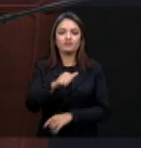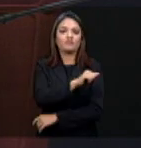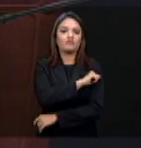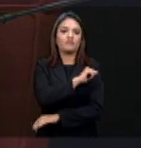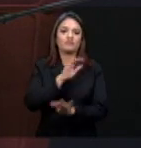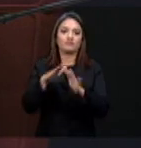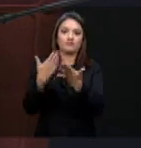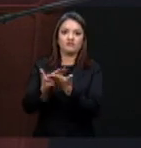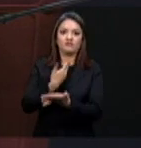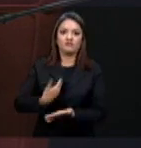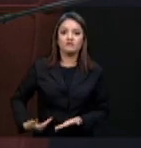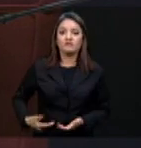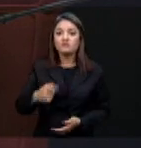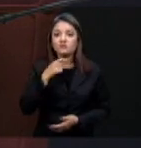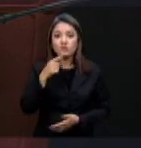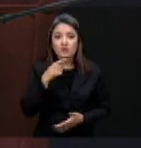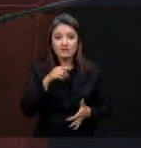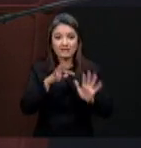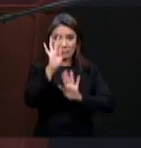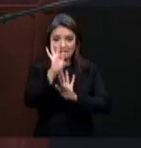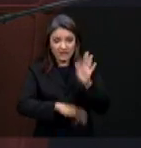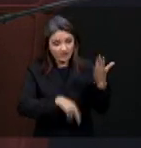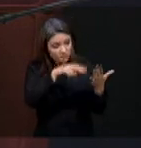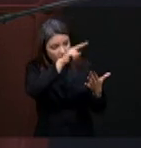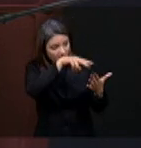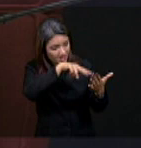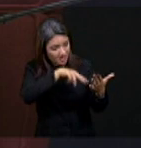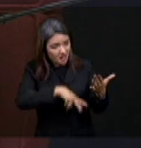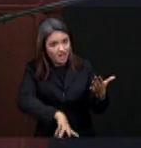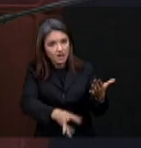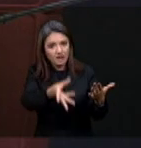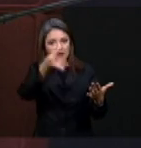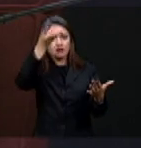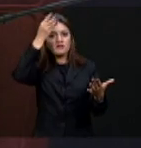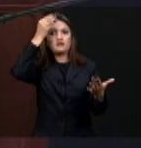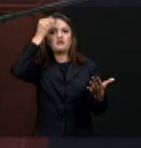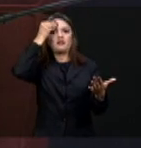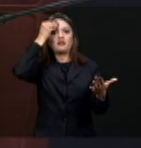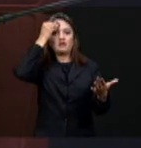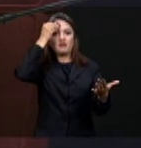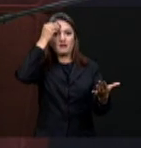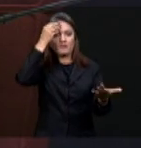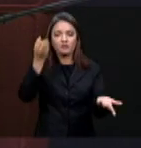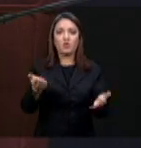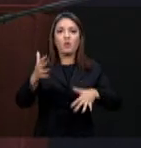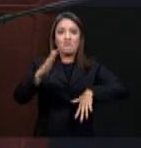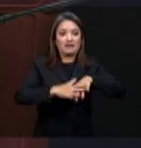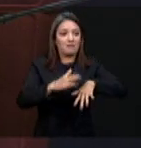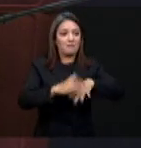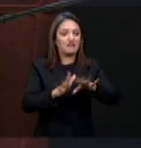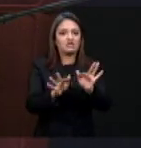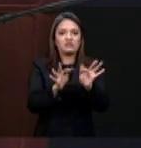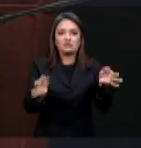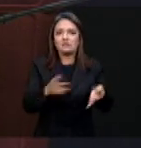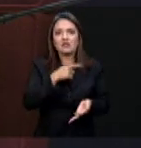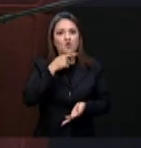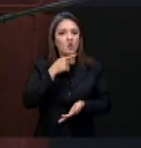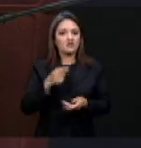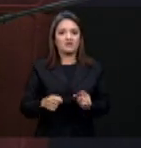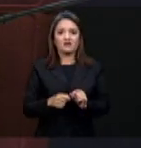alunos das escolas públicas não conseguem entender um texto ou fazer as quatro equações aritmética mais simples bom